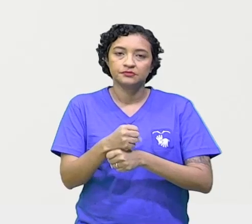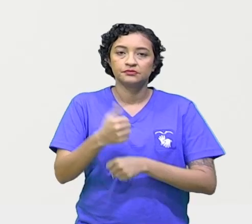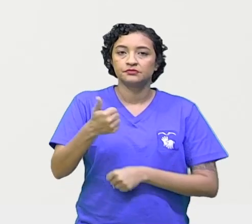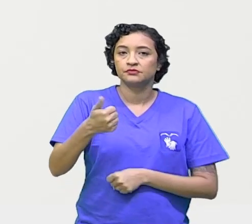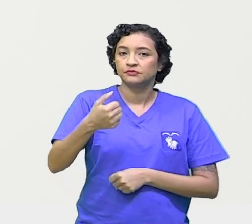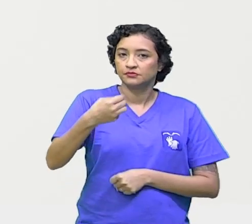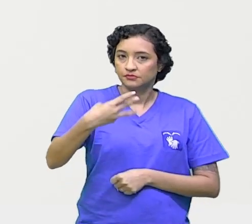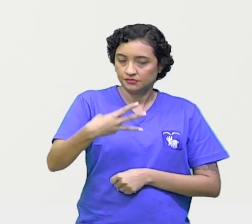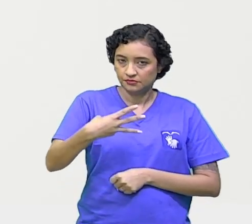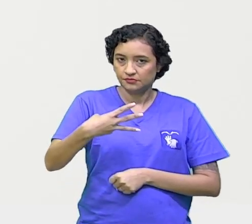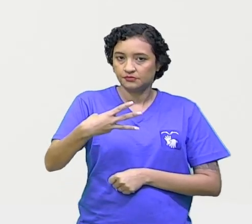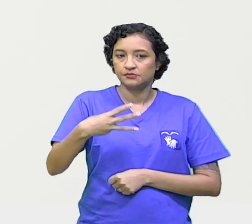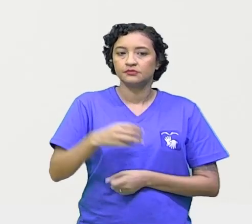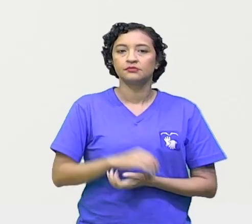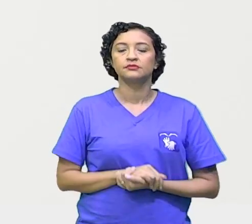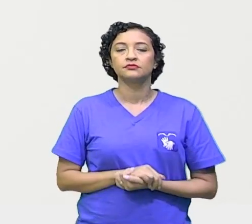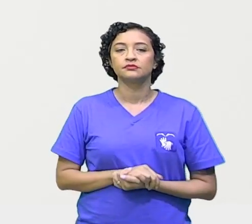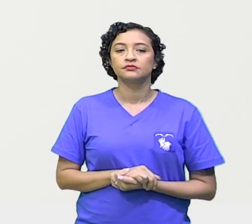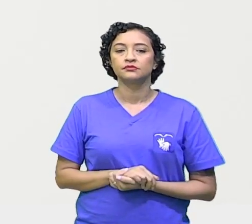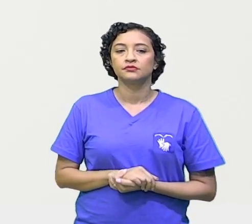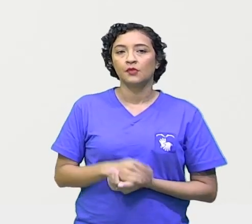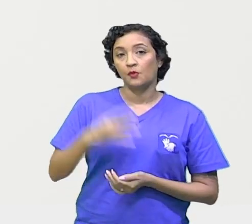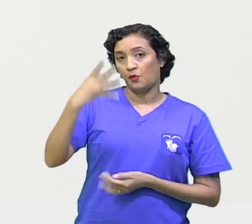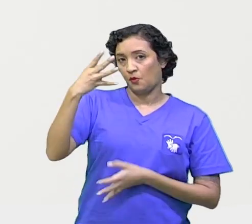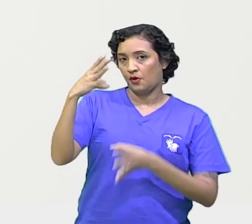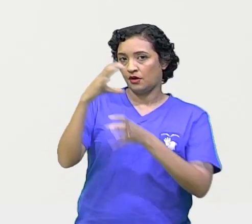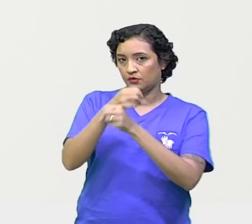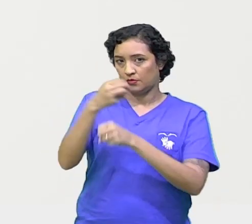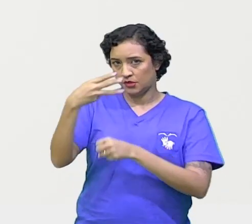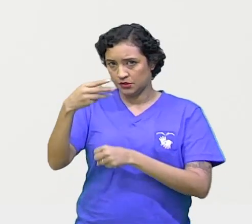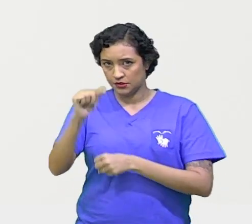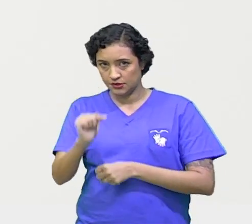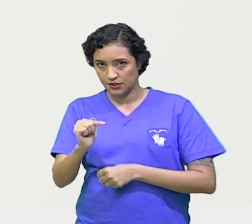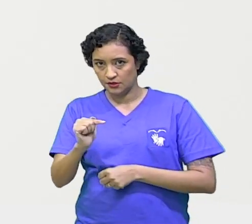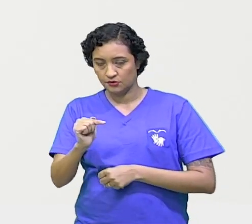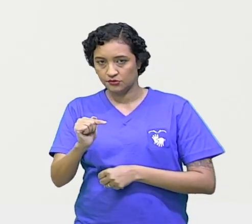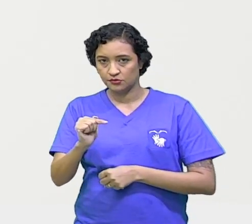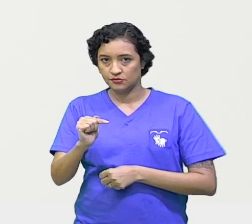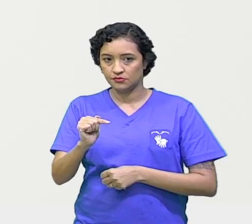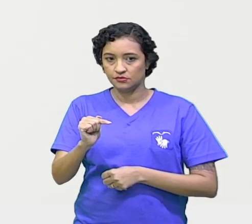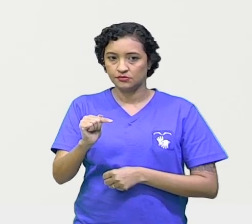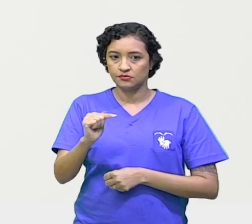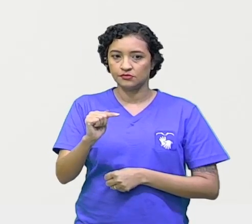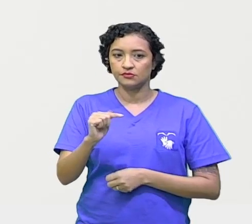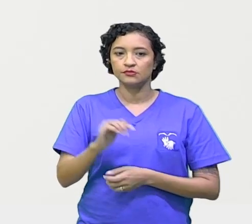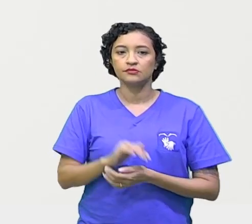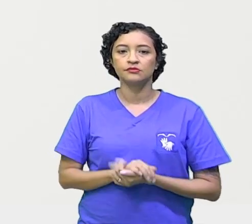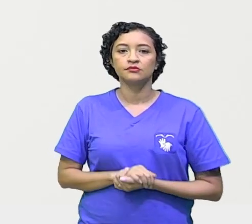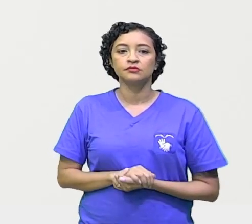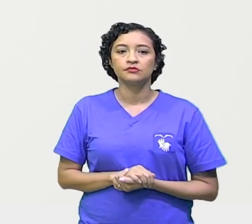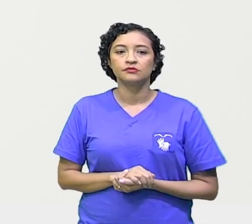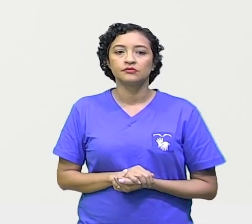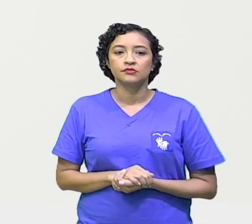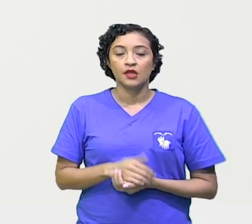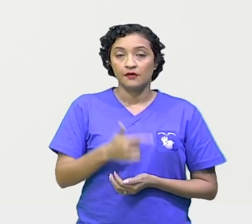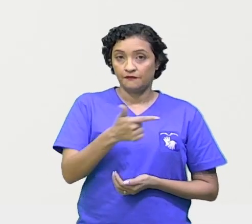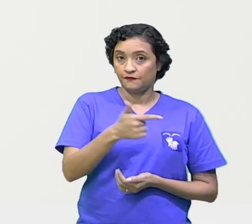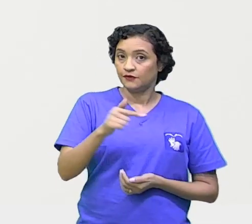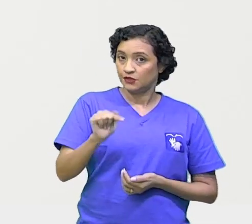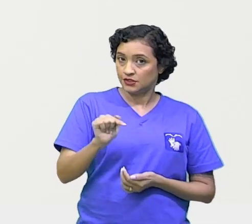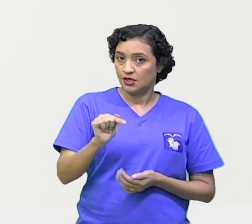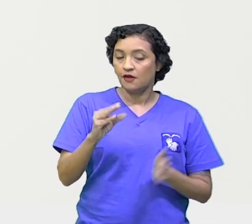mais 13, 4 mais 3, 7, 1 mais 1, 2. Falta somar quem?